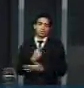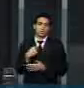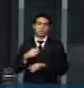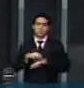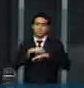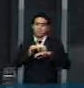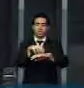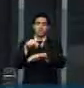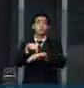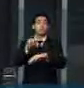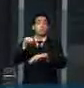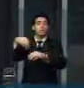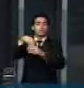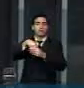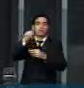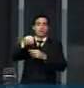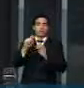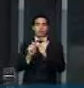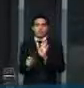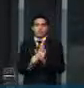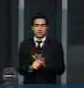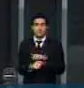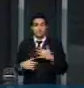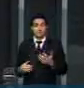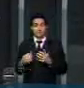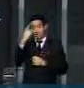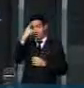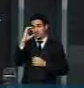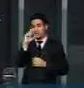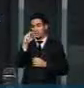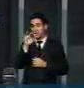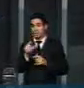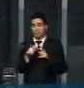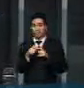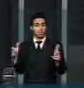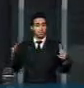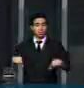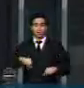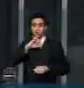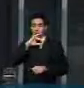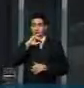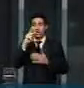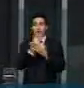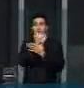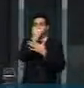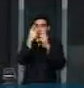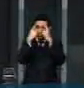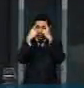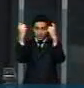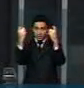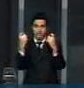A criminalidade tornou-se explosiva, uma verdadeira tragédia. A violência é causa da morte de